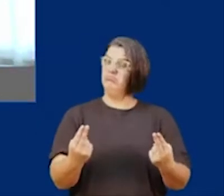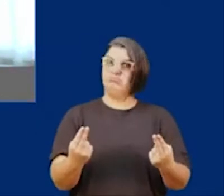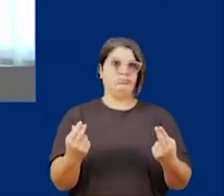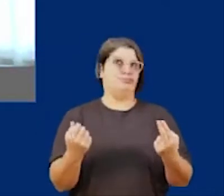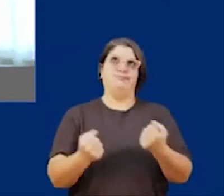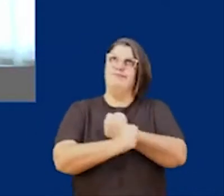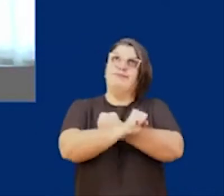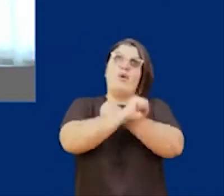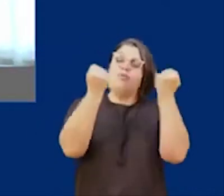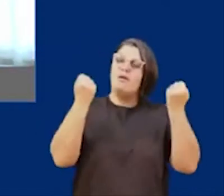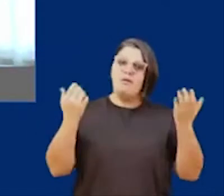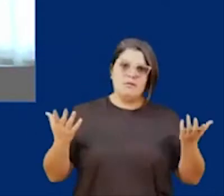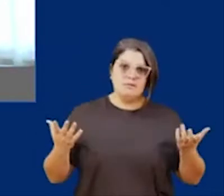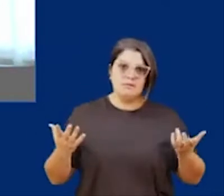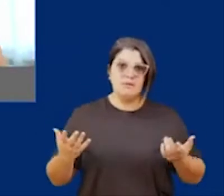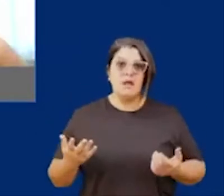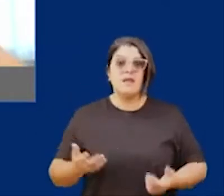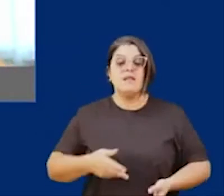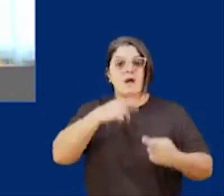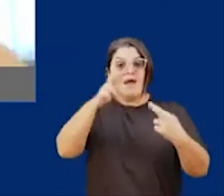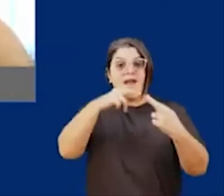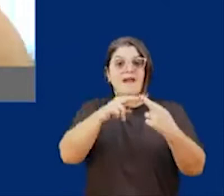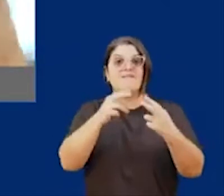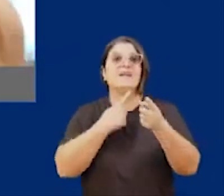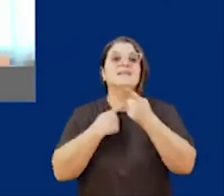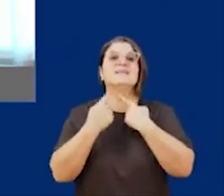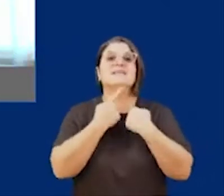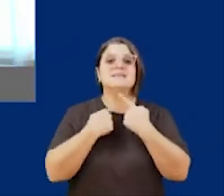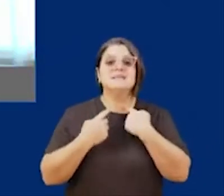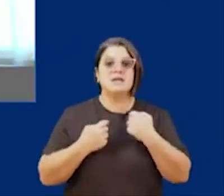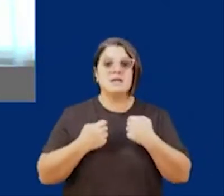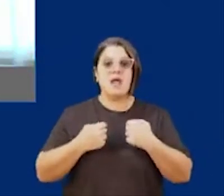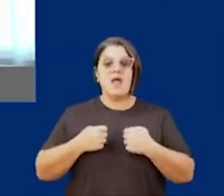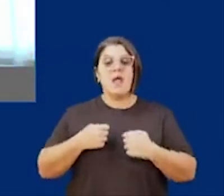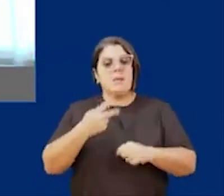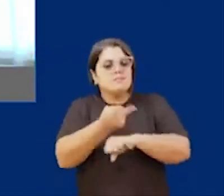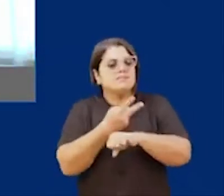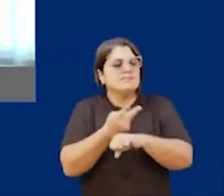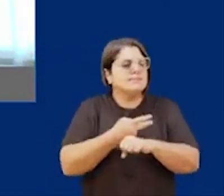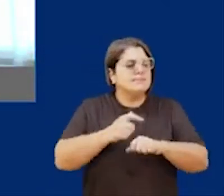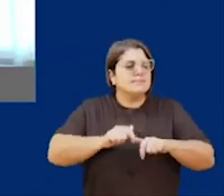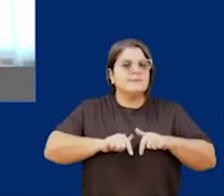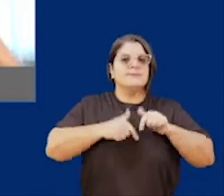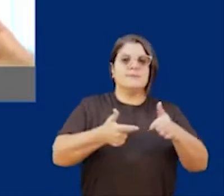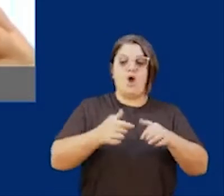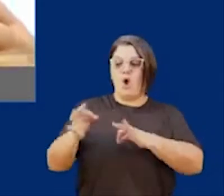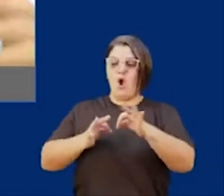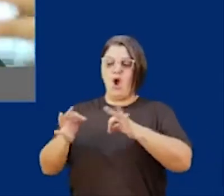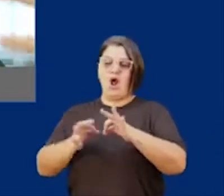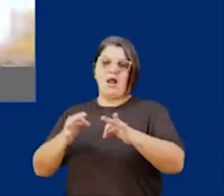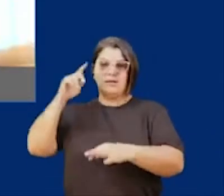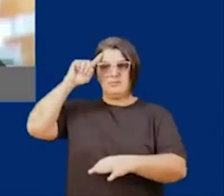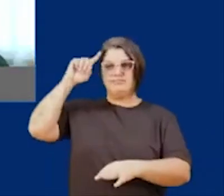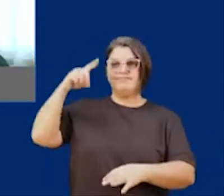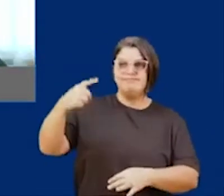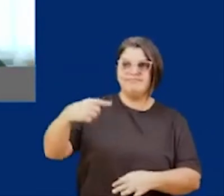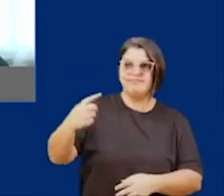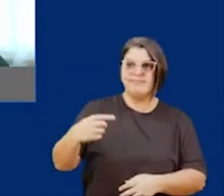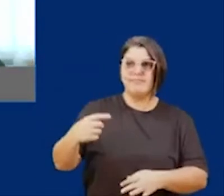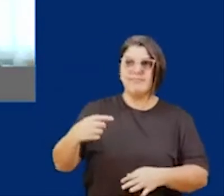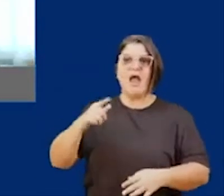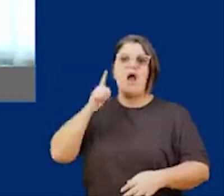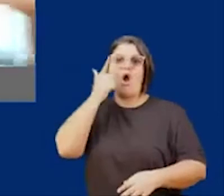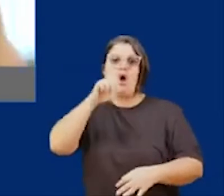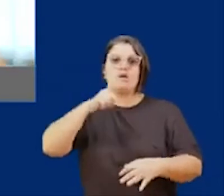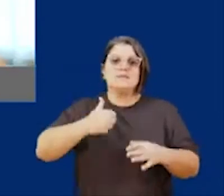do que é desejável, porque a gente pode buscar proativamente organizar nossa rotina para que a gente chegue o mais próximo possível